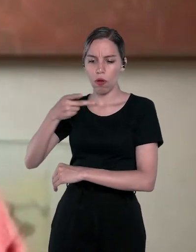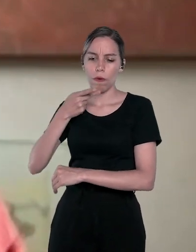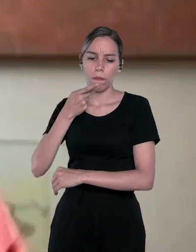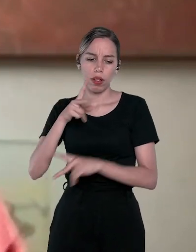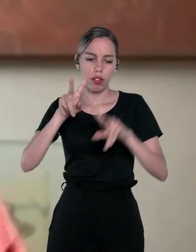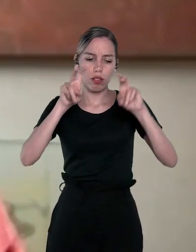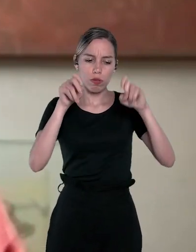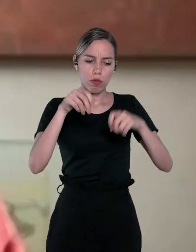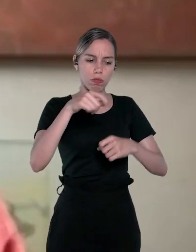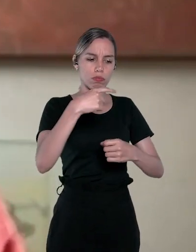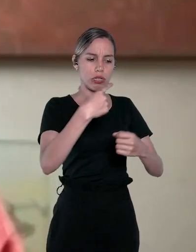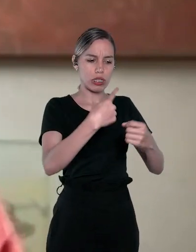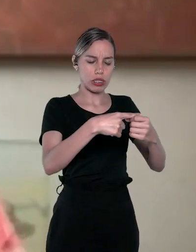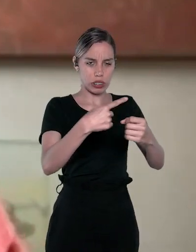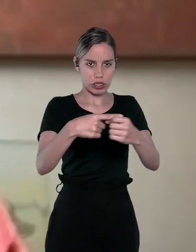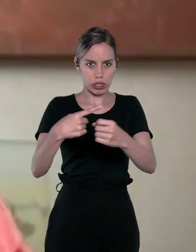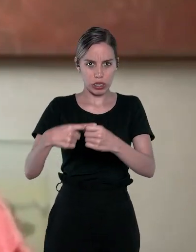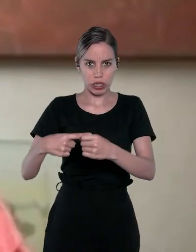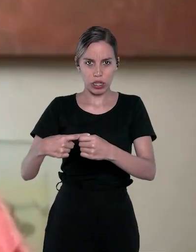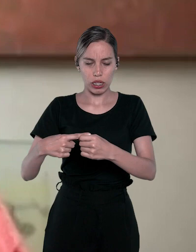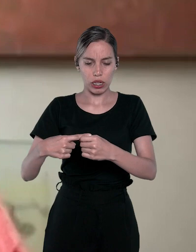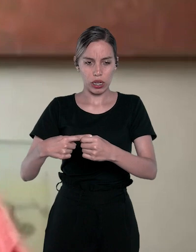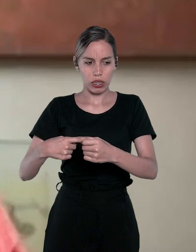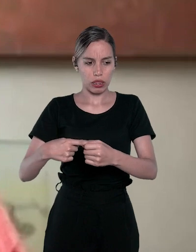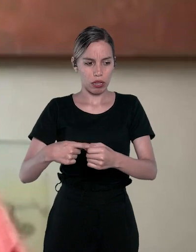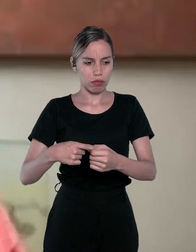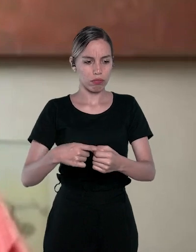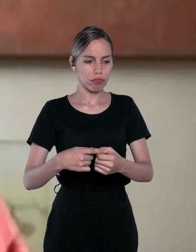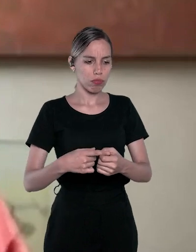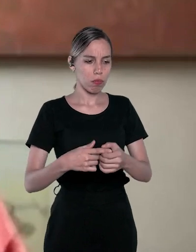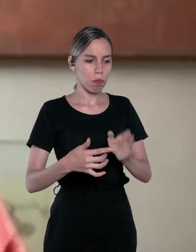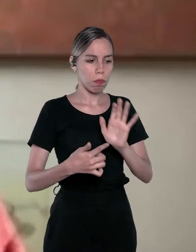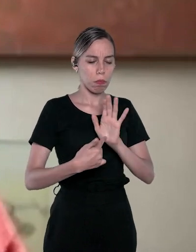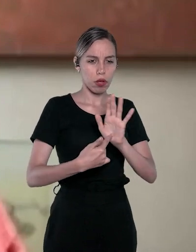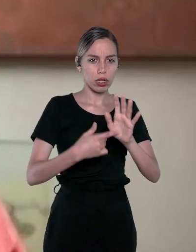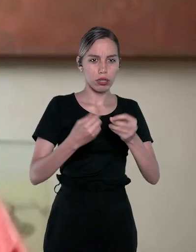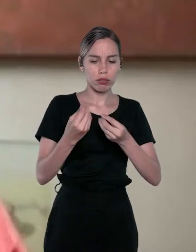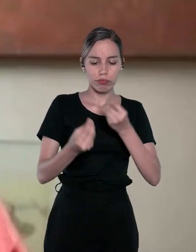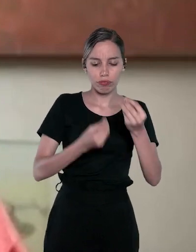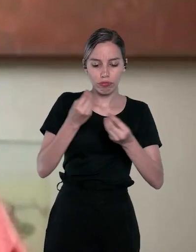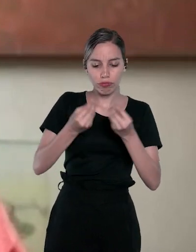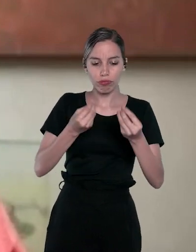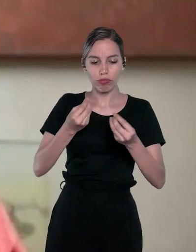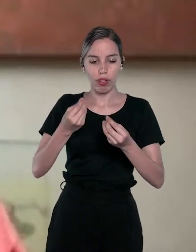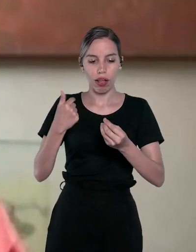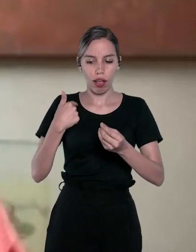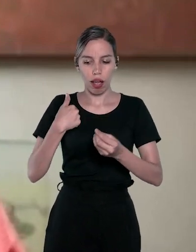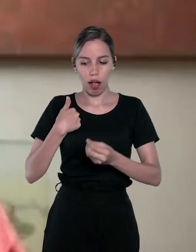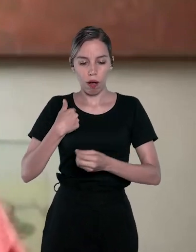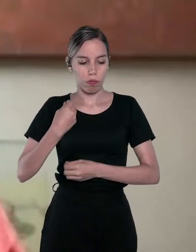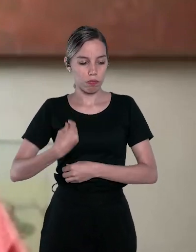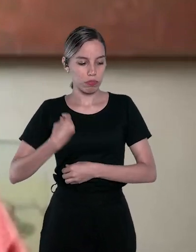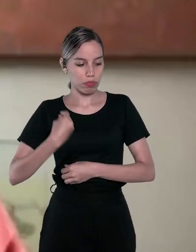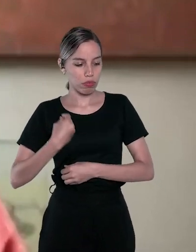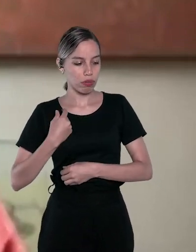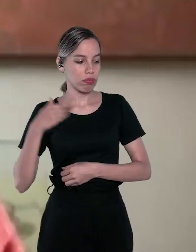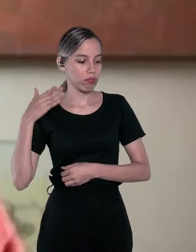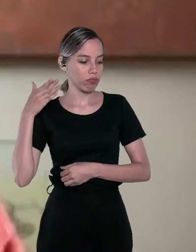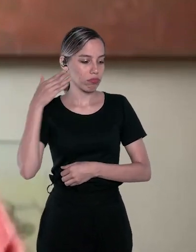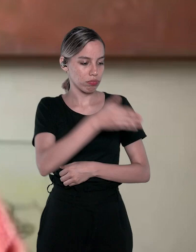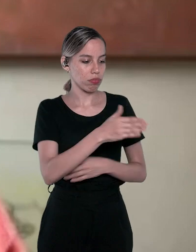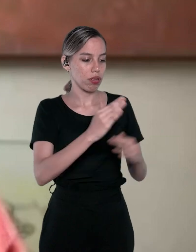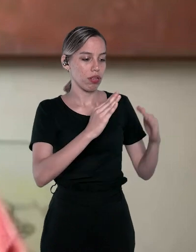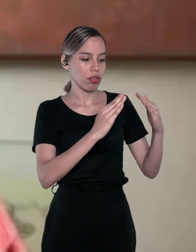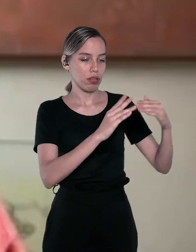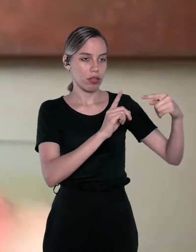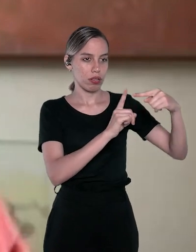do ensueño, povoou a minha infância, a frequência na igreja com os seus